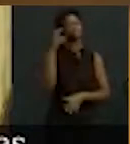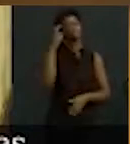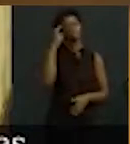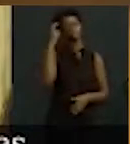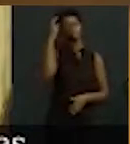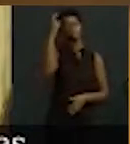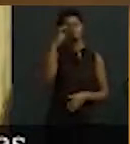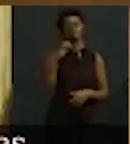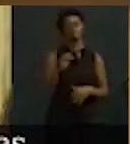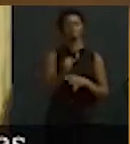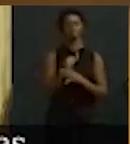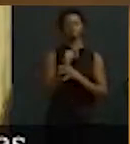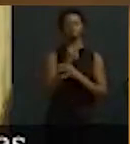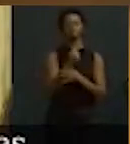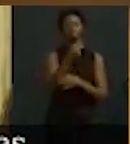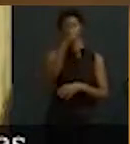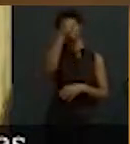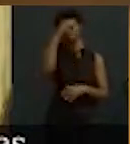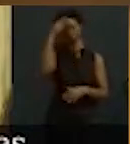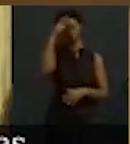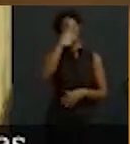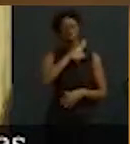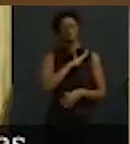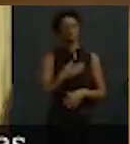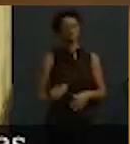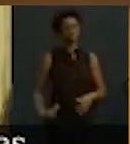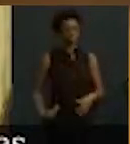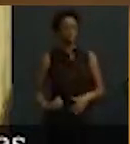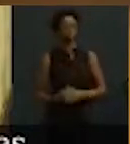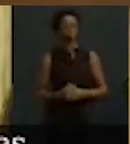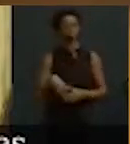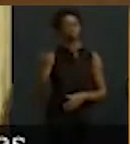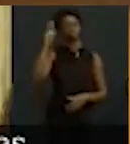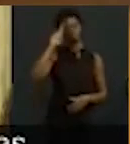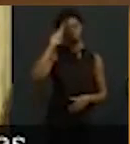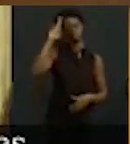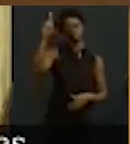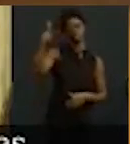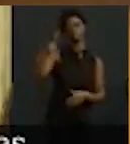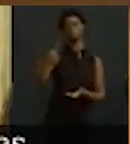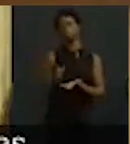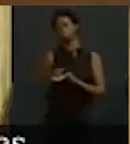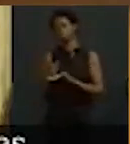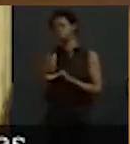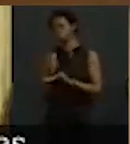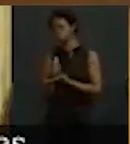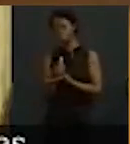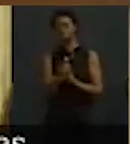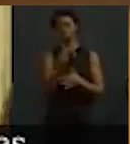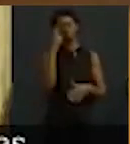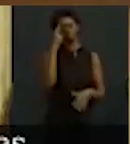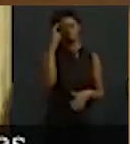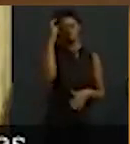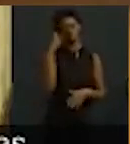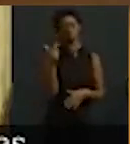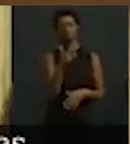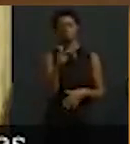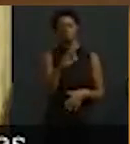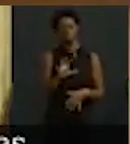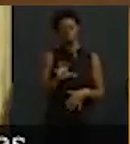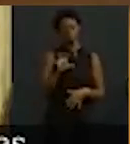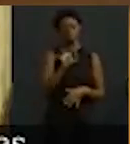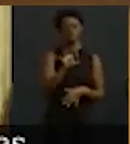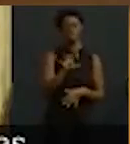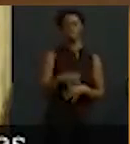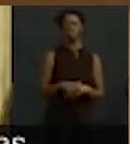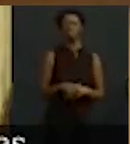da Segurança Pública, chefe do setor de contra-inteligência da 2ª Seção do